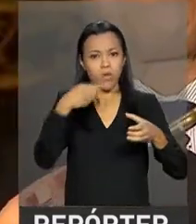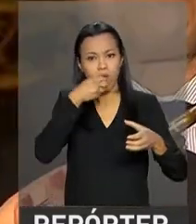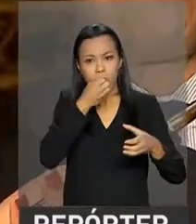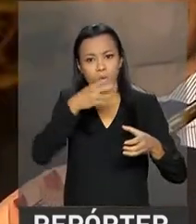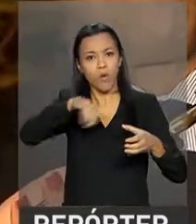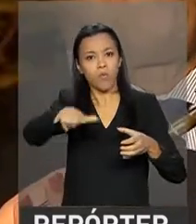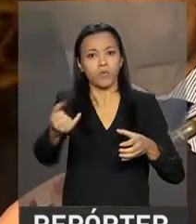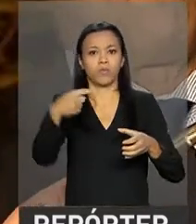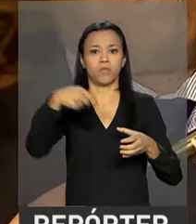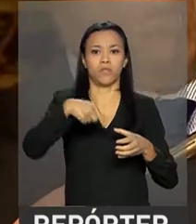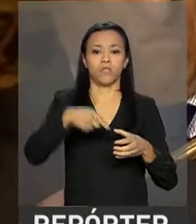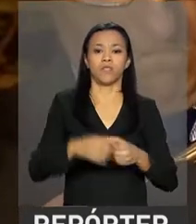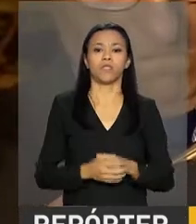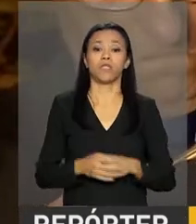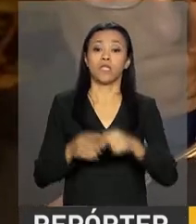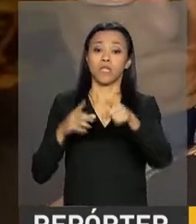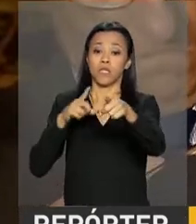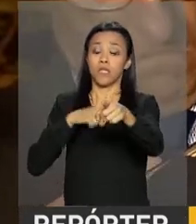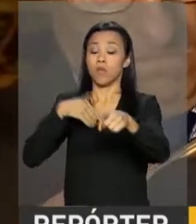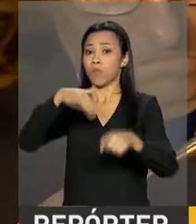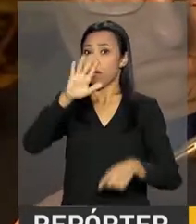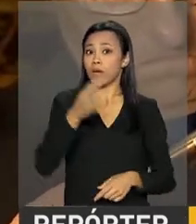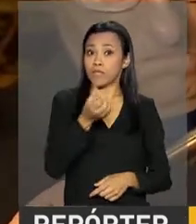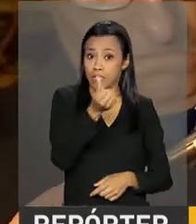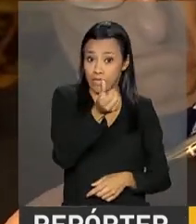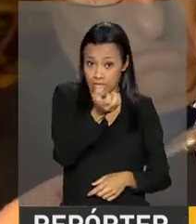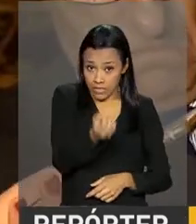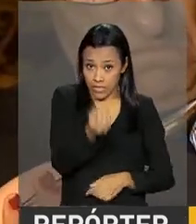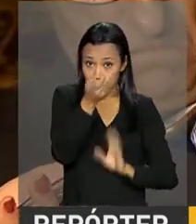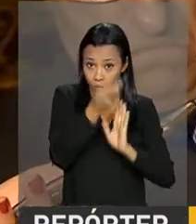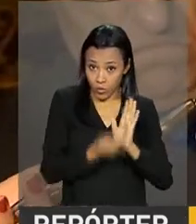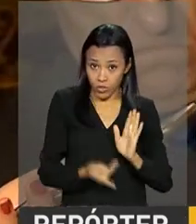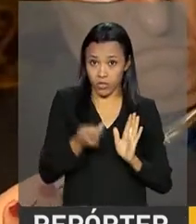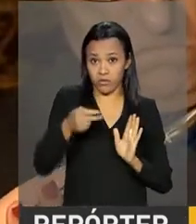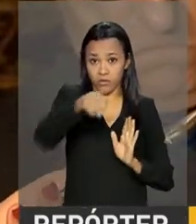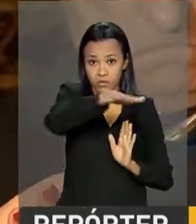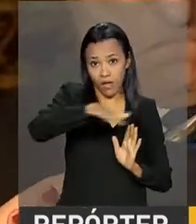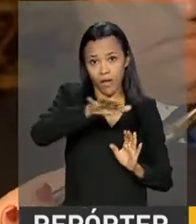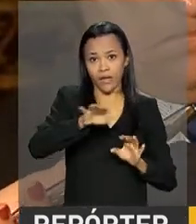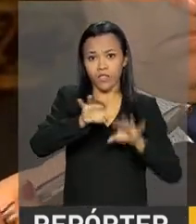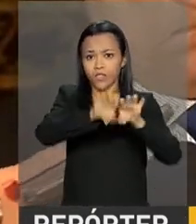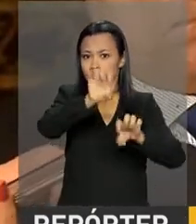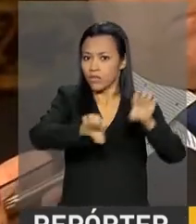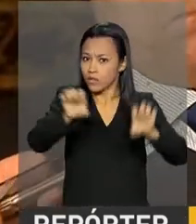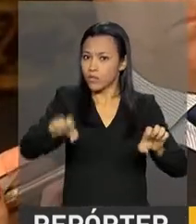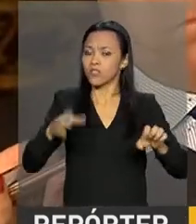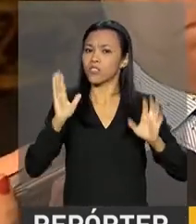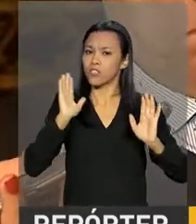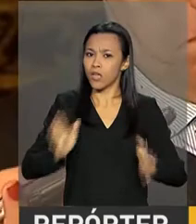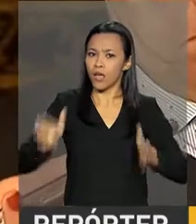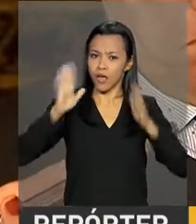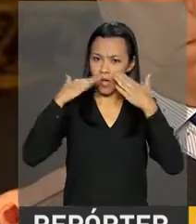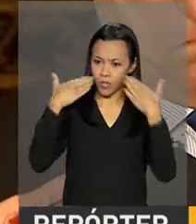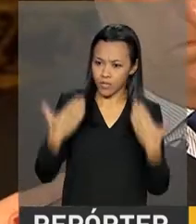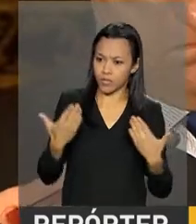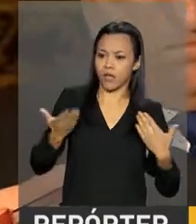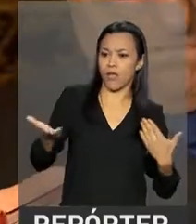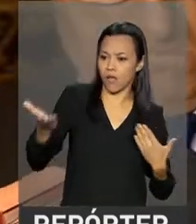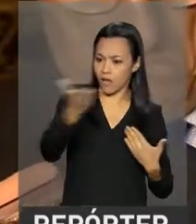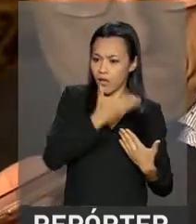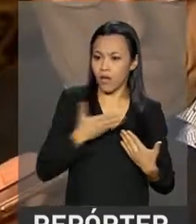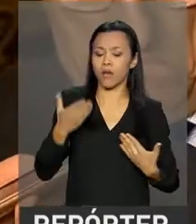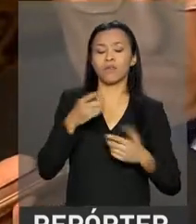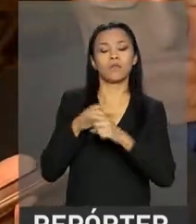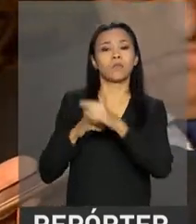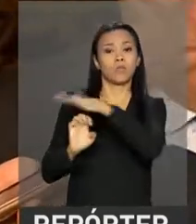Nós temos mais de 60 projetos, né, em infraestrutura, né, que estão sendo apresentados, né, não só a empresários chineses,